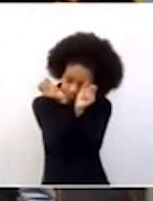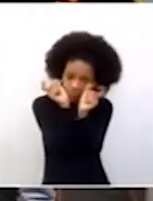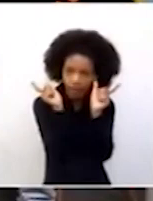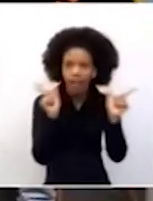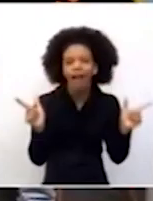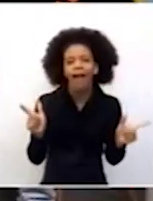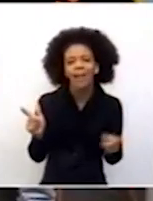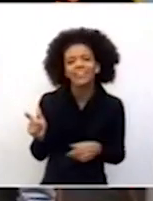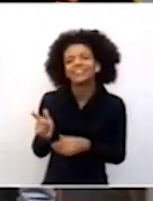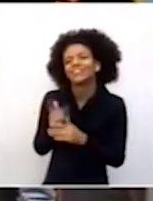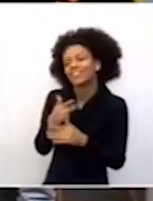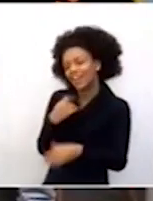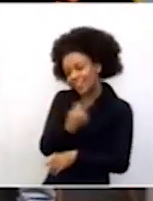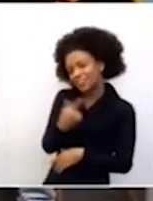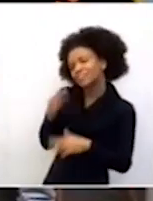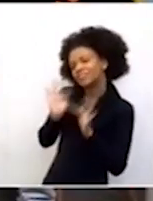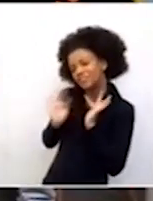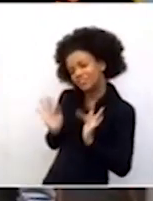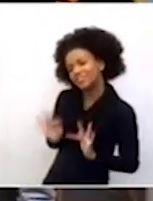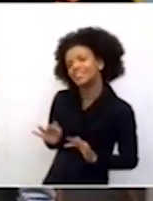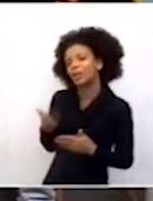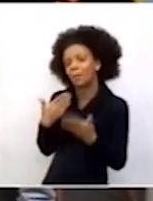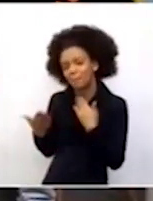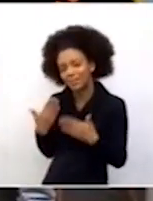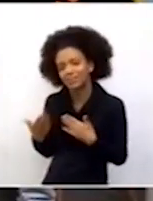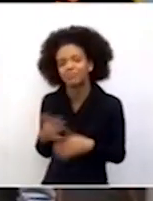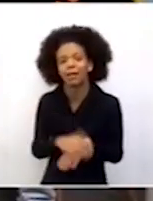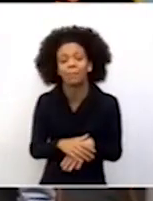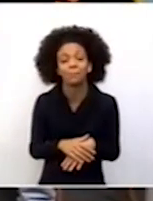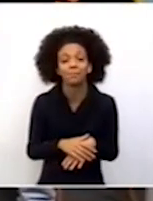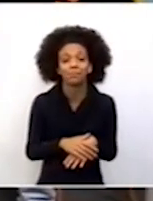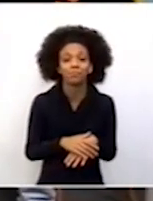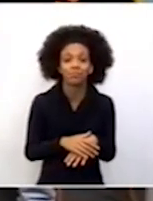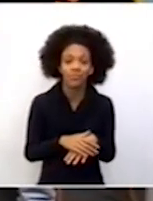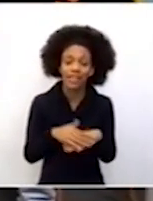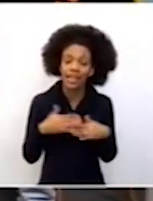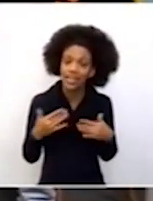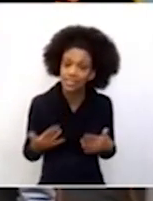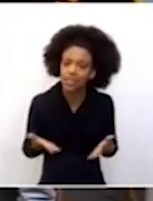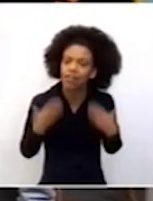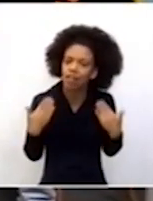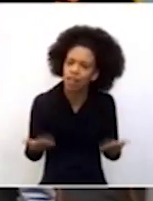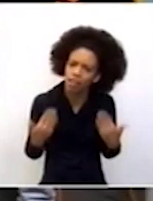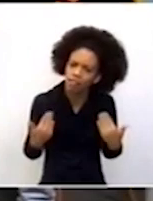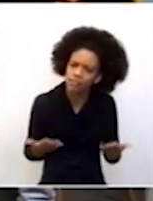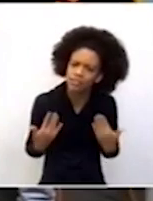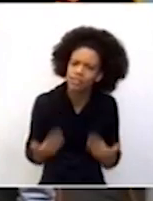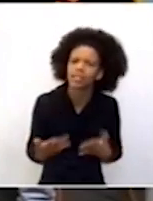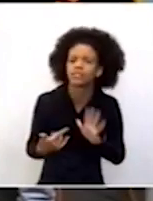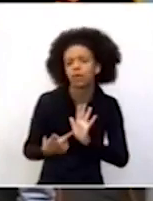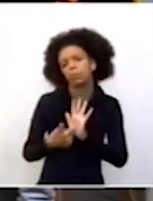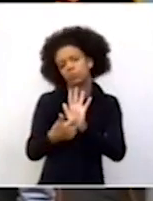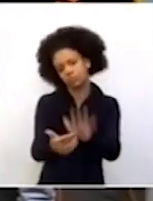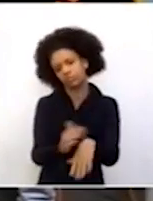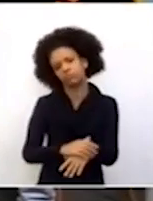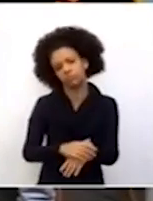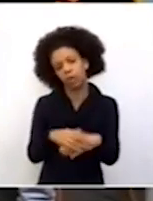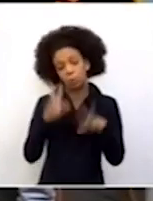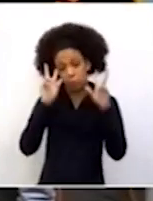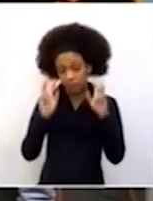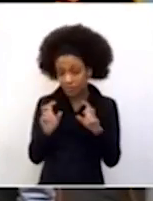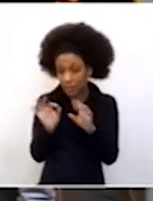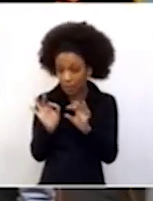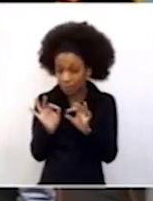muito feliz por ter esse bate-papo, essa leveza, como colocaram aqui no chat, né, em tratar um tema